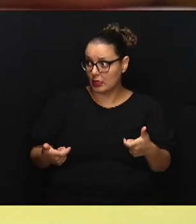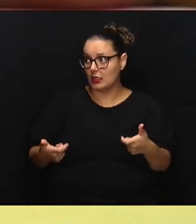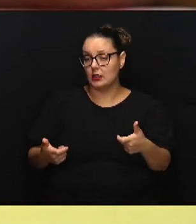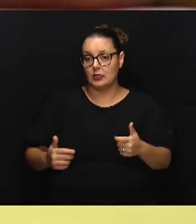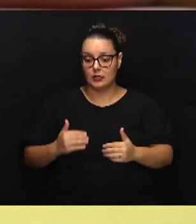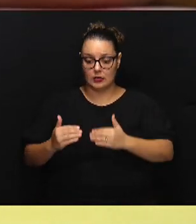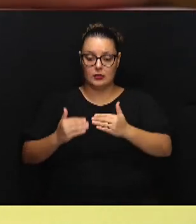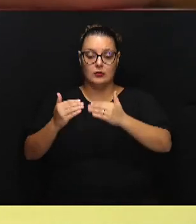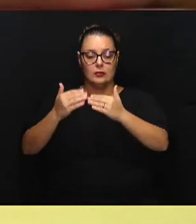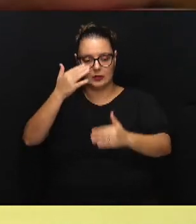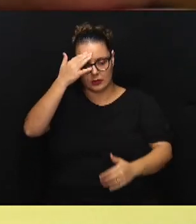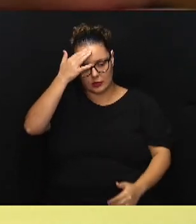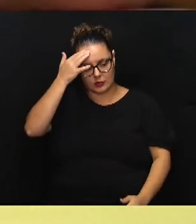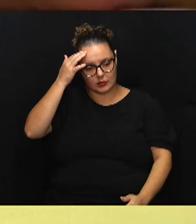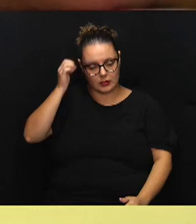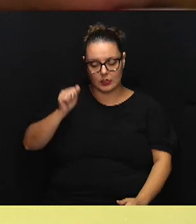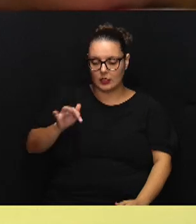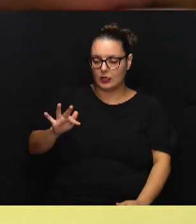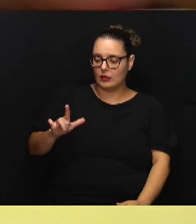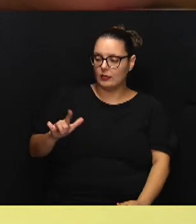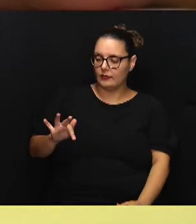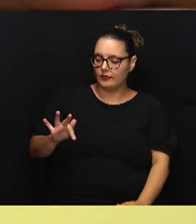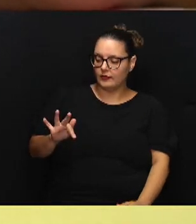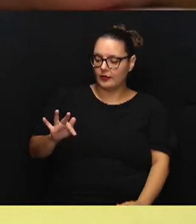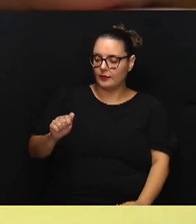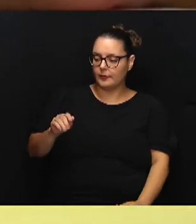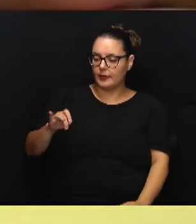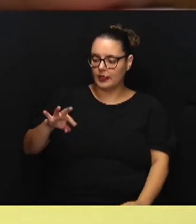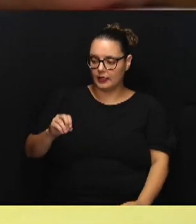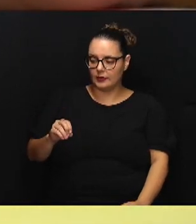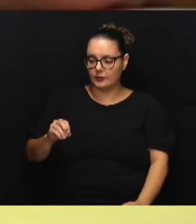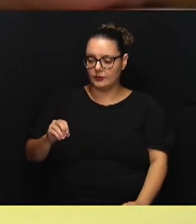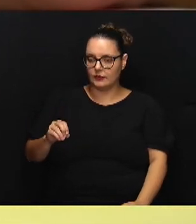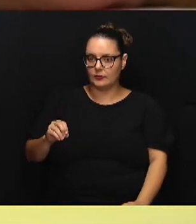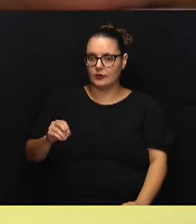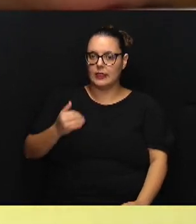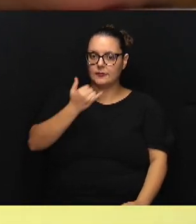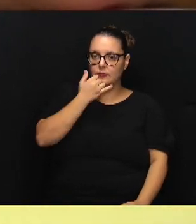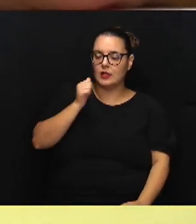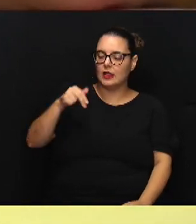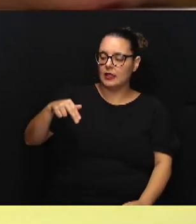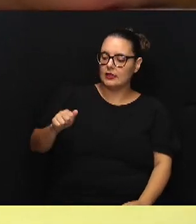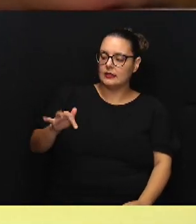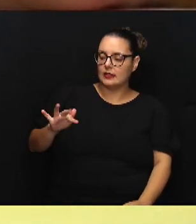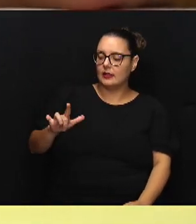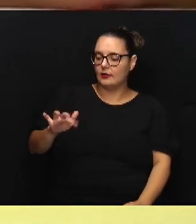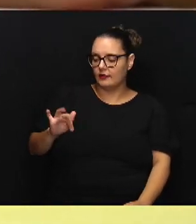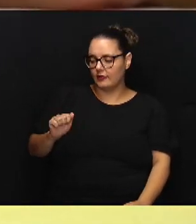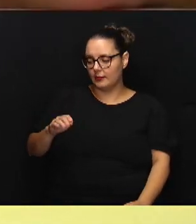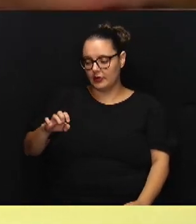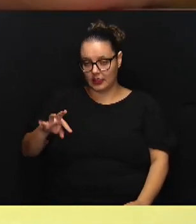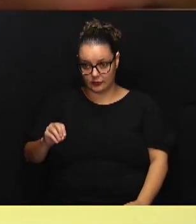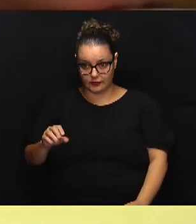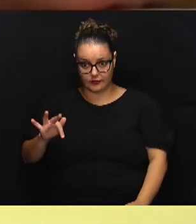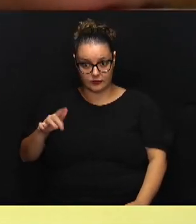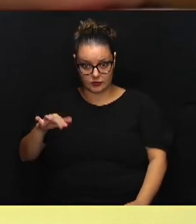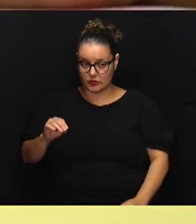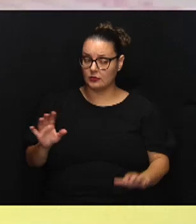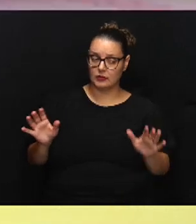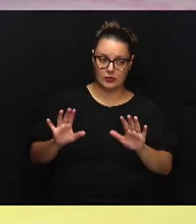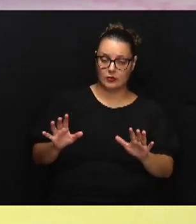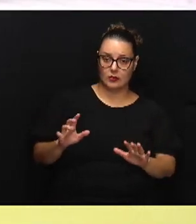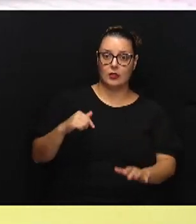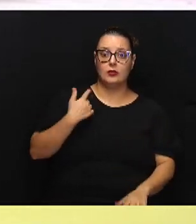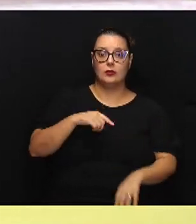formar analfabetos funcionais. Desculpa, analfabetos funcionais não é o objetivo da escola, né? O objetivo da escola é formar